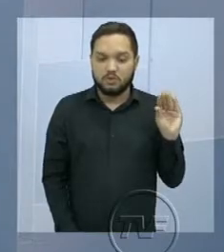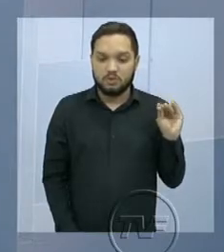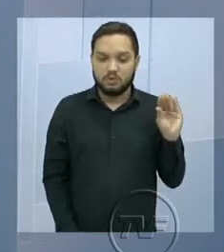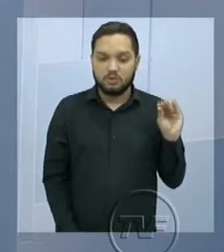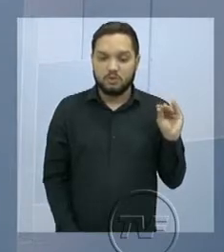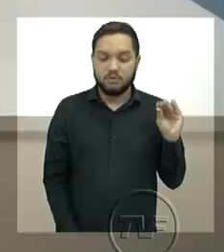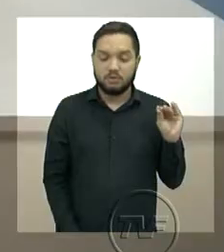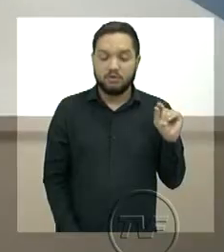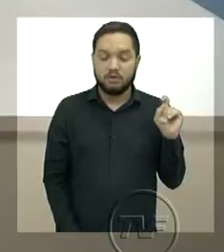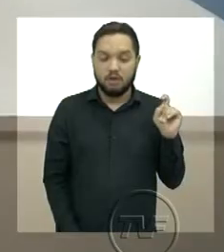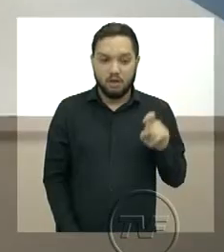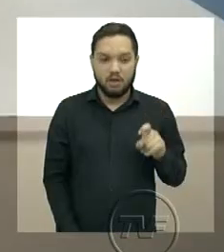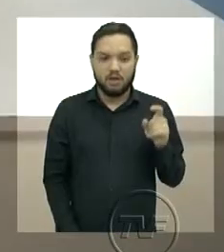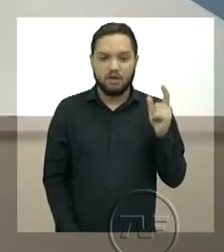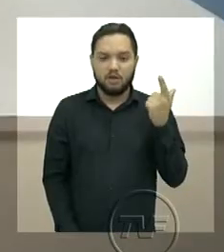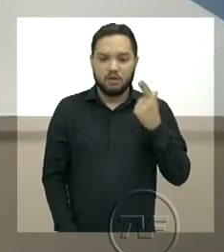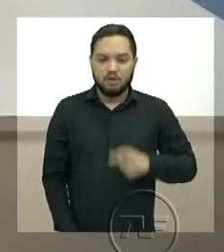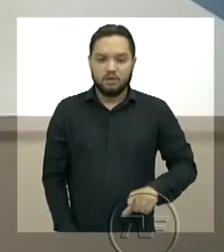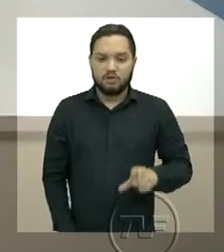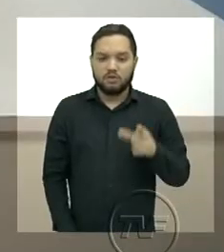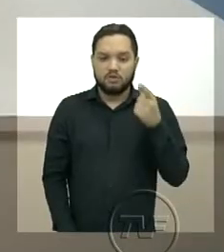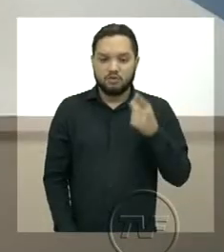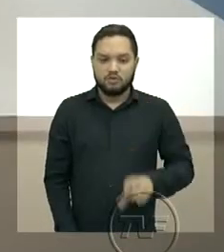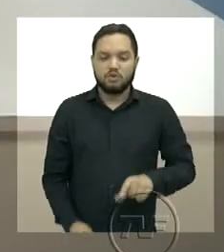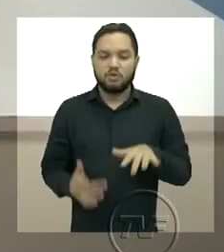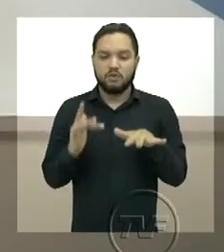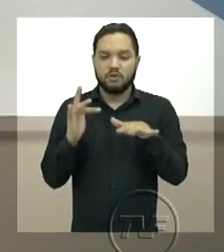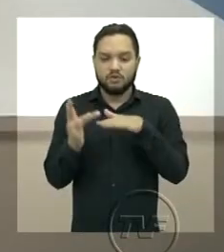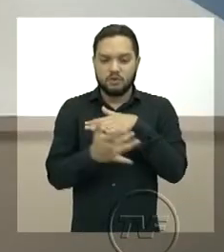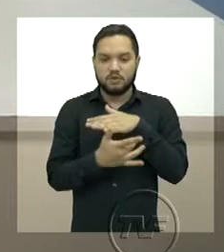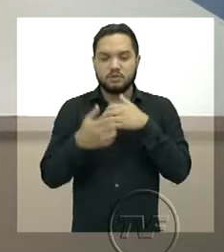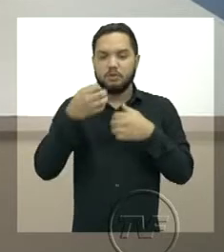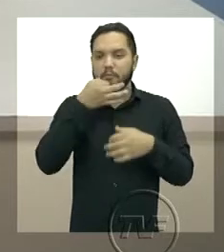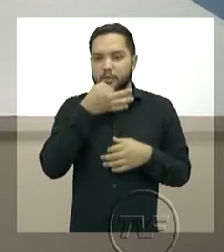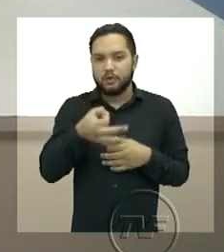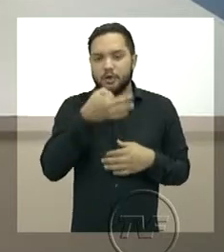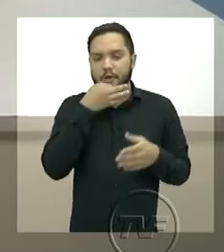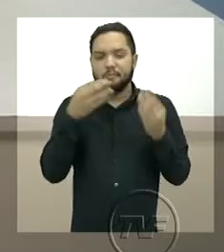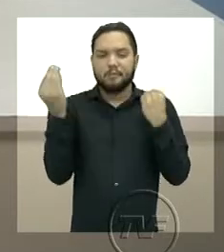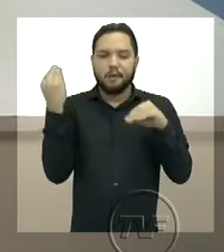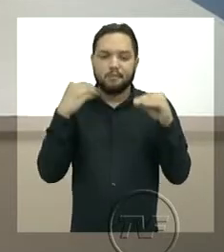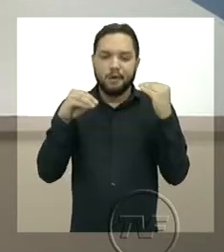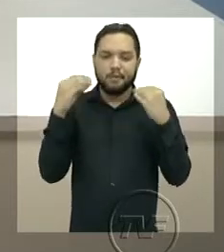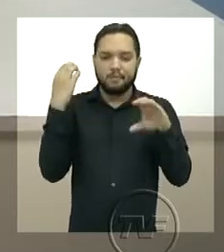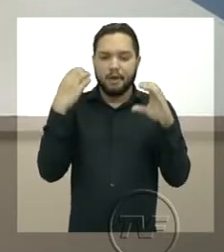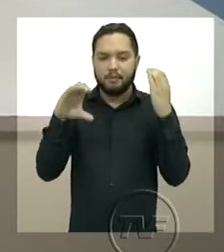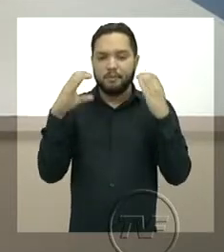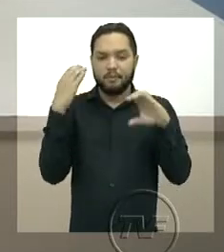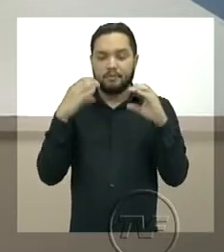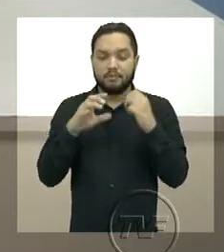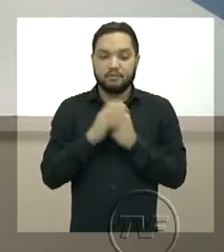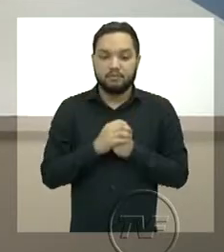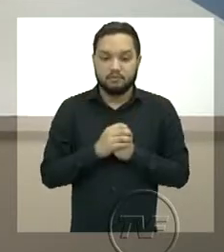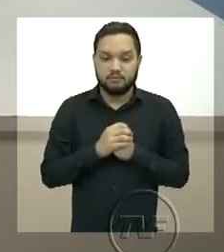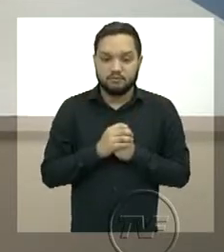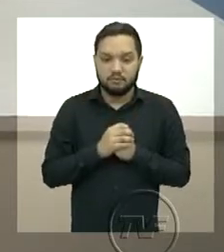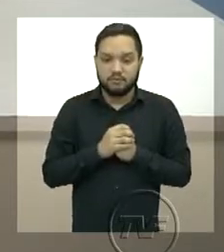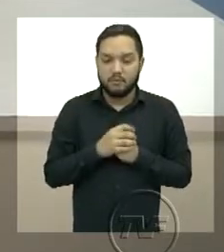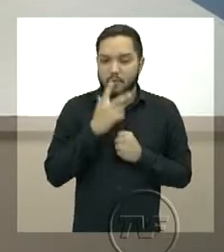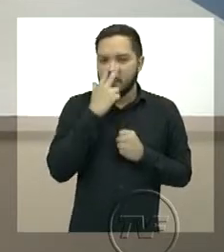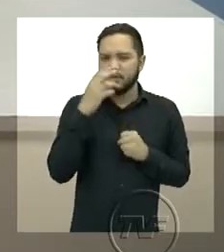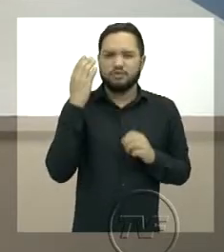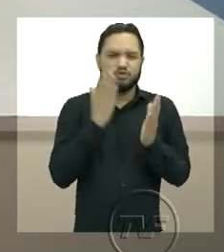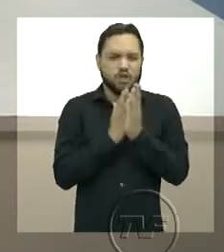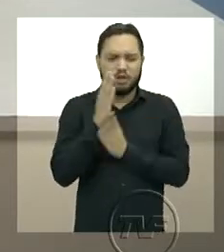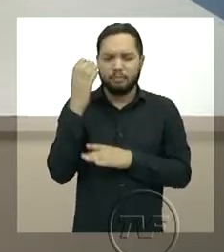voltou aí às páginas virtuais, não é? Às redes sociais de maneira muito forte. Nunca saiu, mas